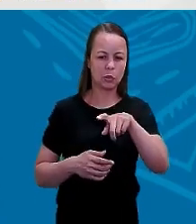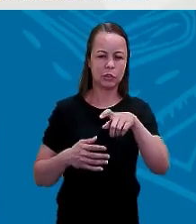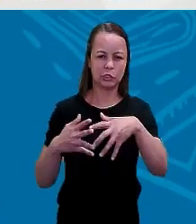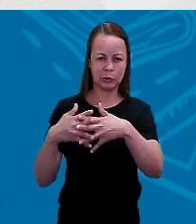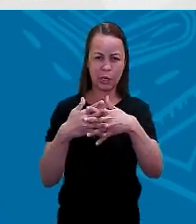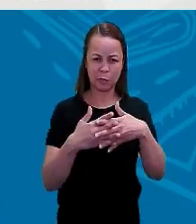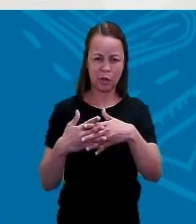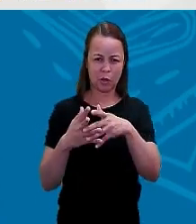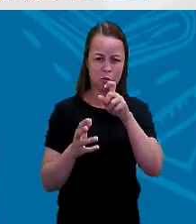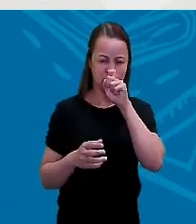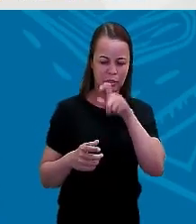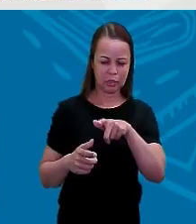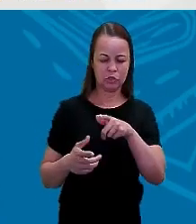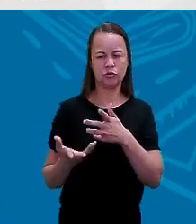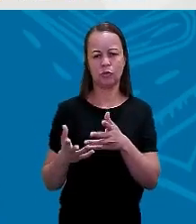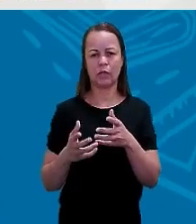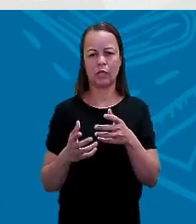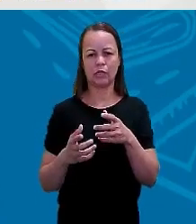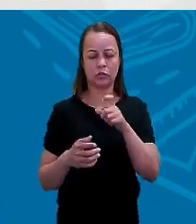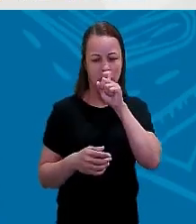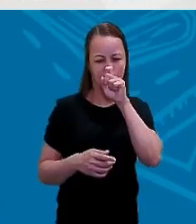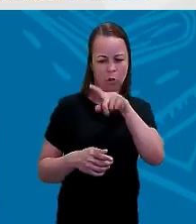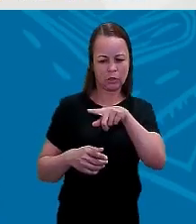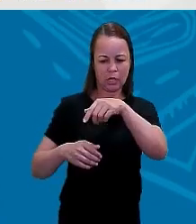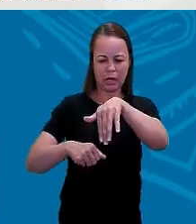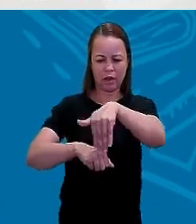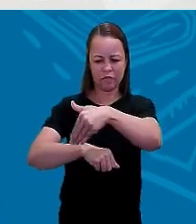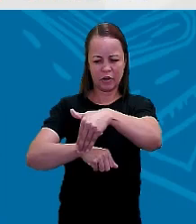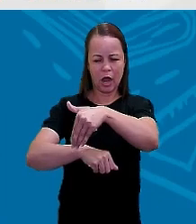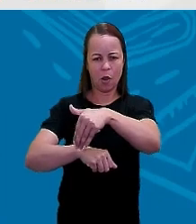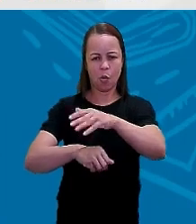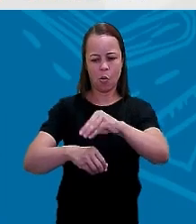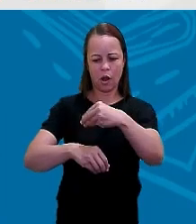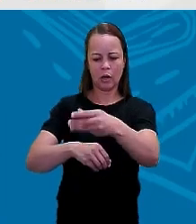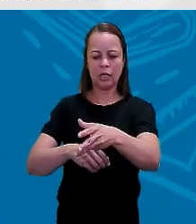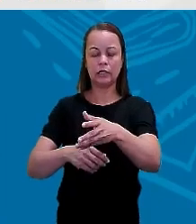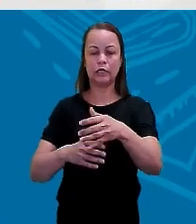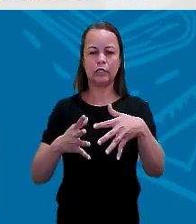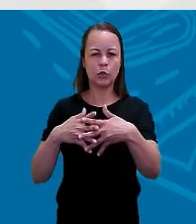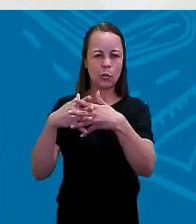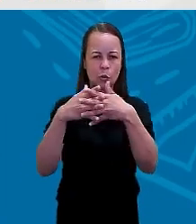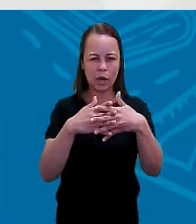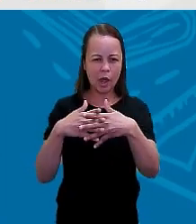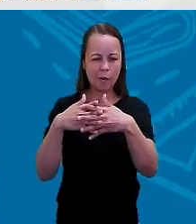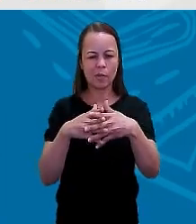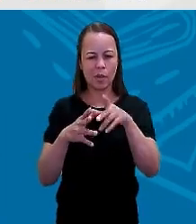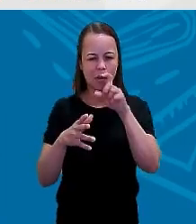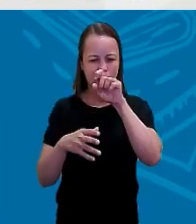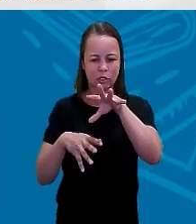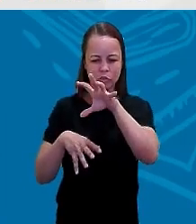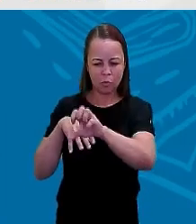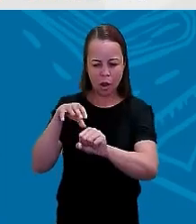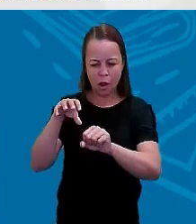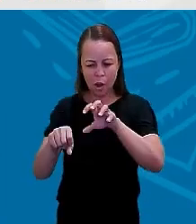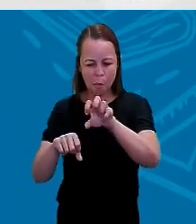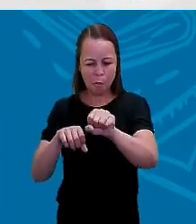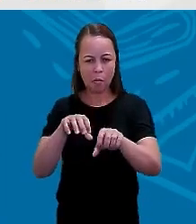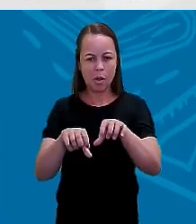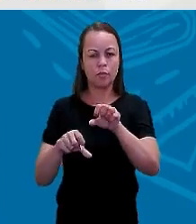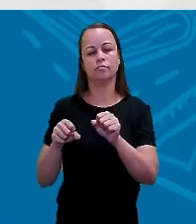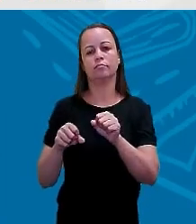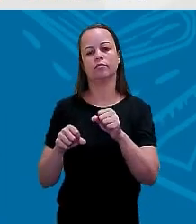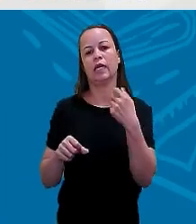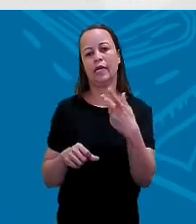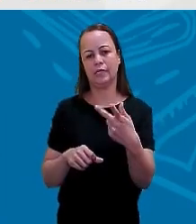Aquele lixo que a gente deposita lá na frente da nossa casa e que o carro do lixo passa fazendo a coleta. Isso aí é uma forma